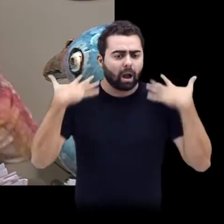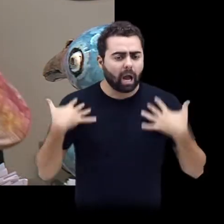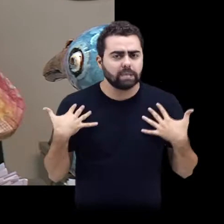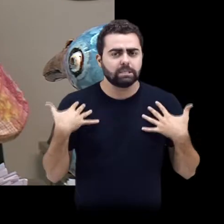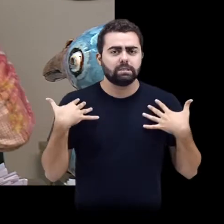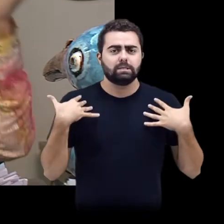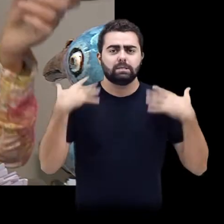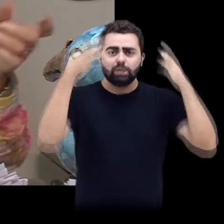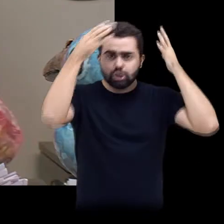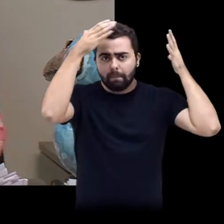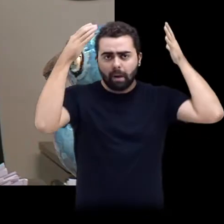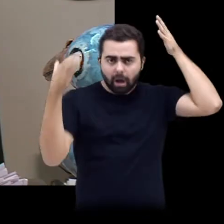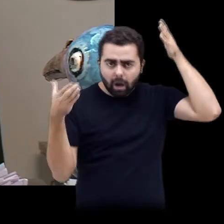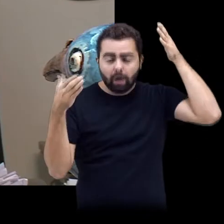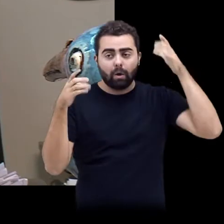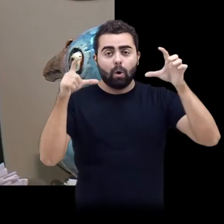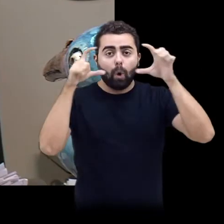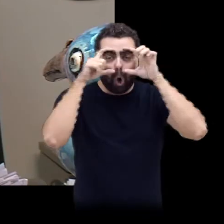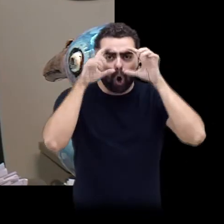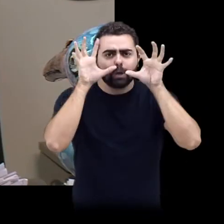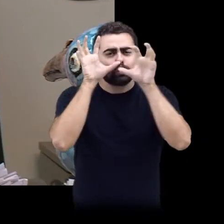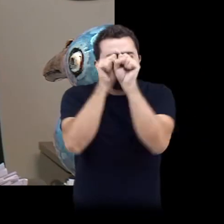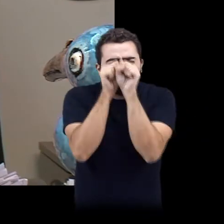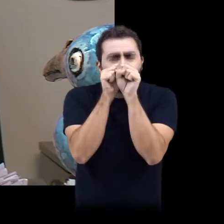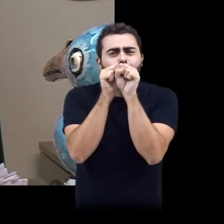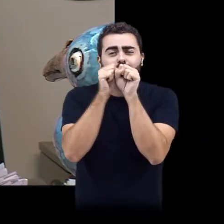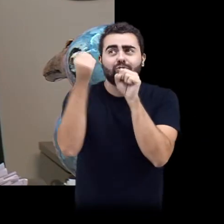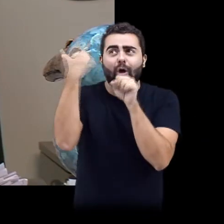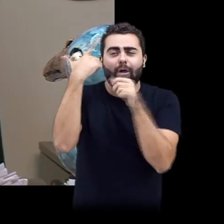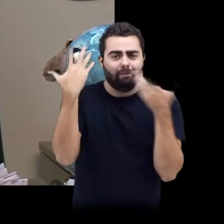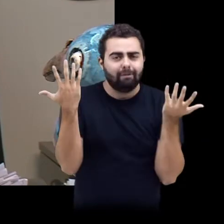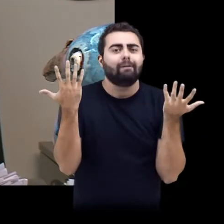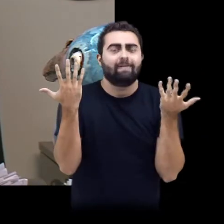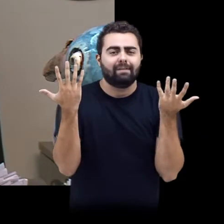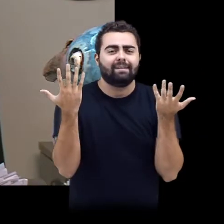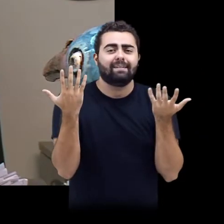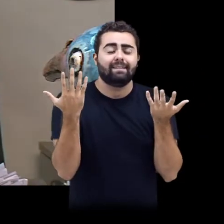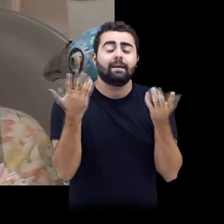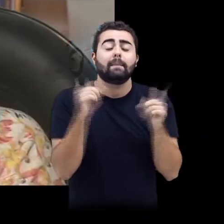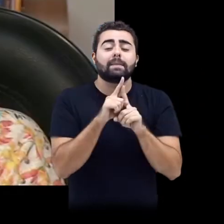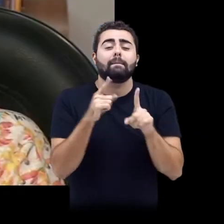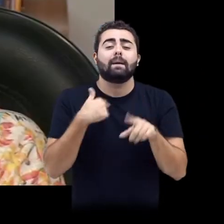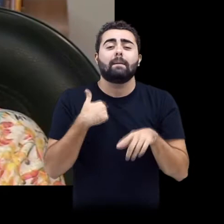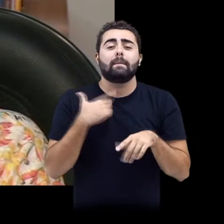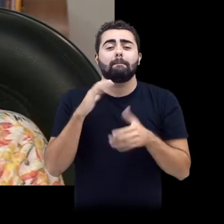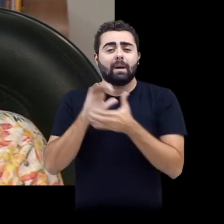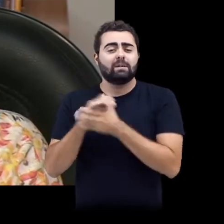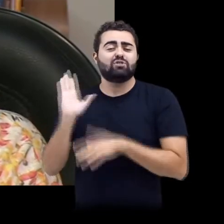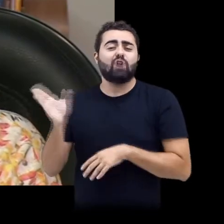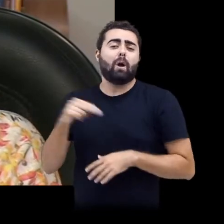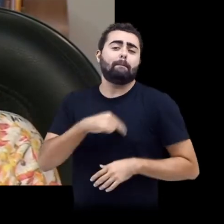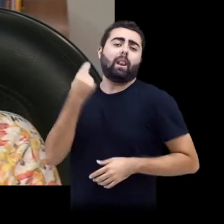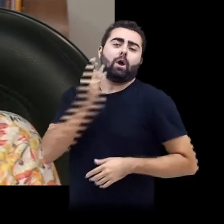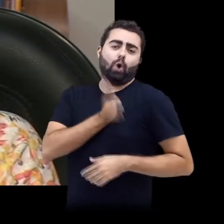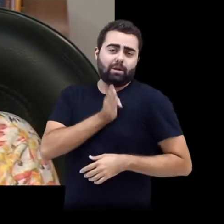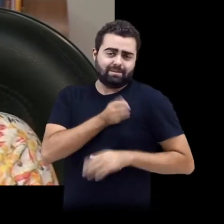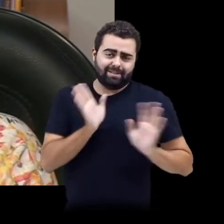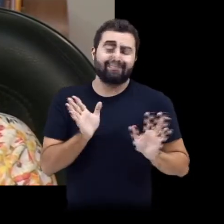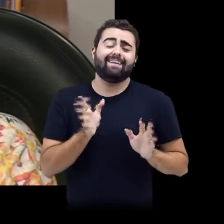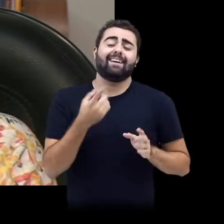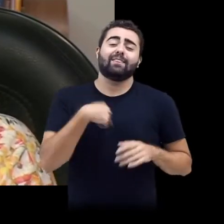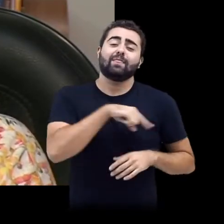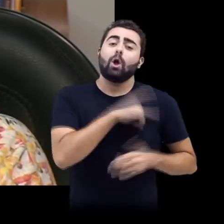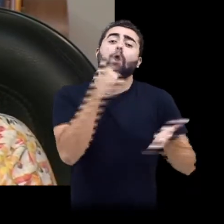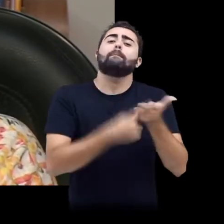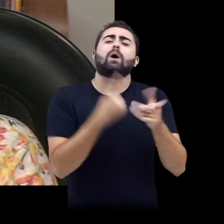até aqui, óculos escuros. Foi muito emocionante. Hermílio já estava operado do coração. E a conversa era para matar a saudade,